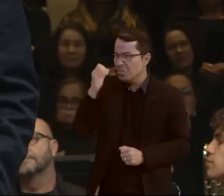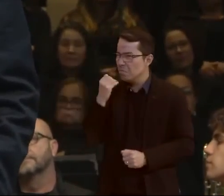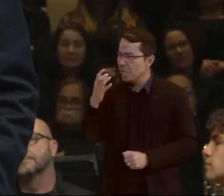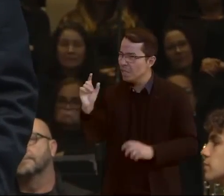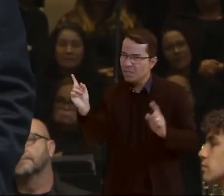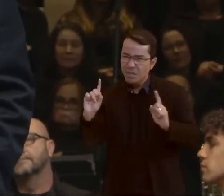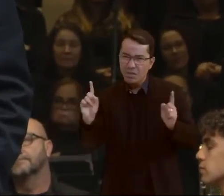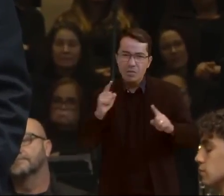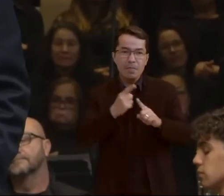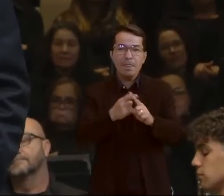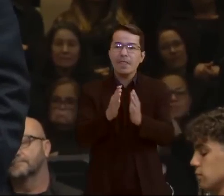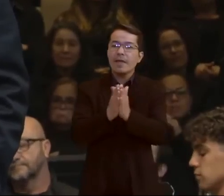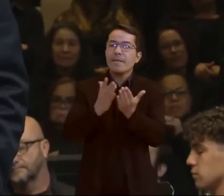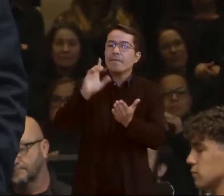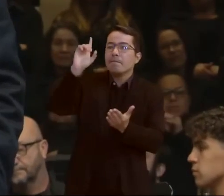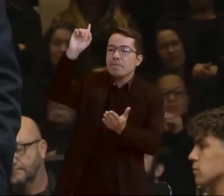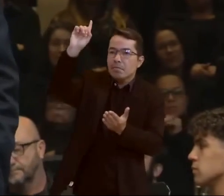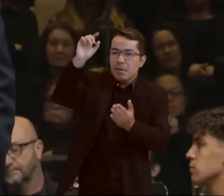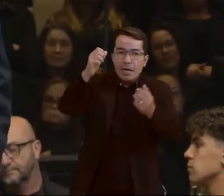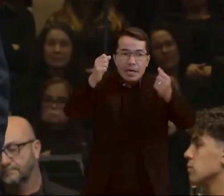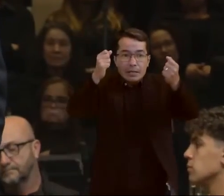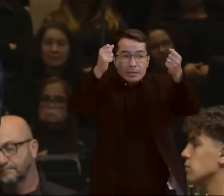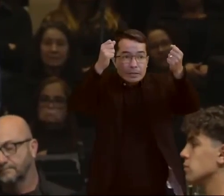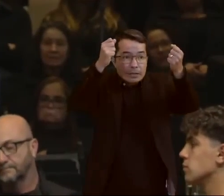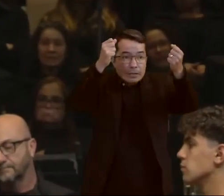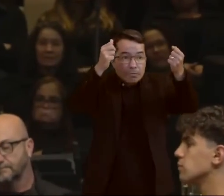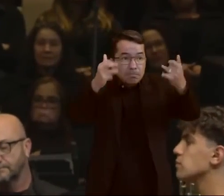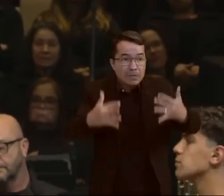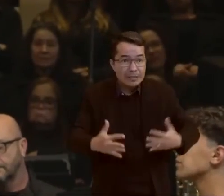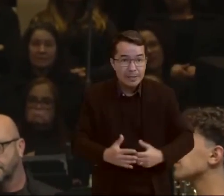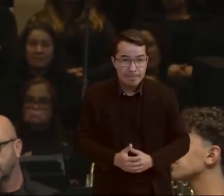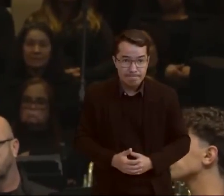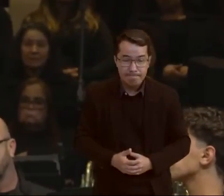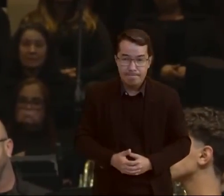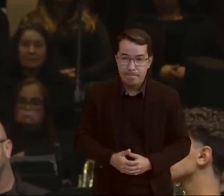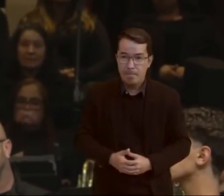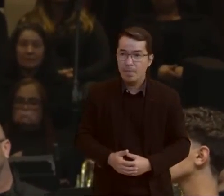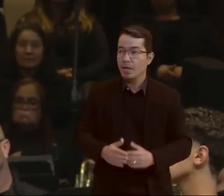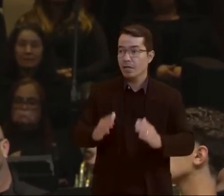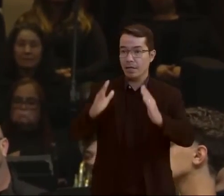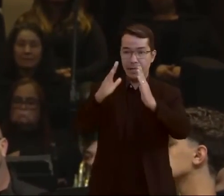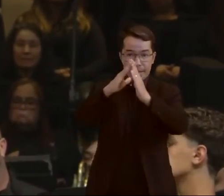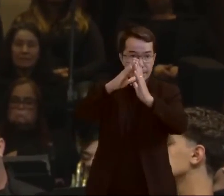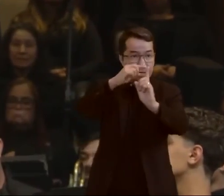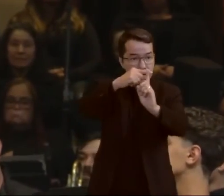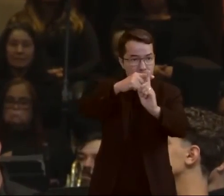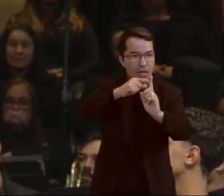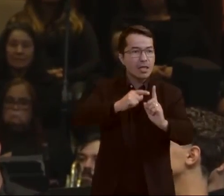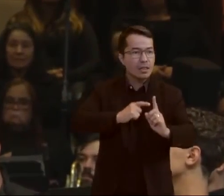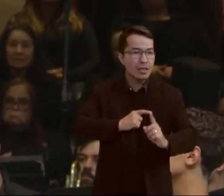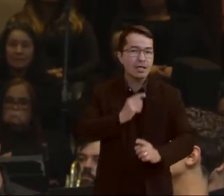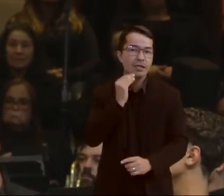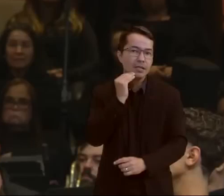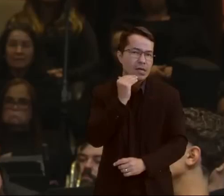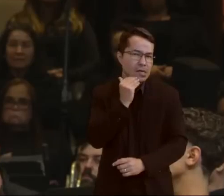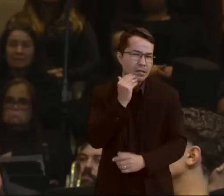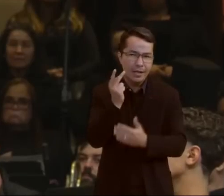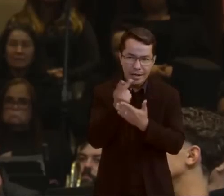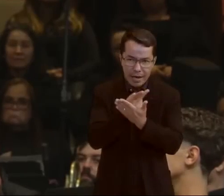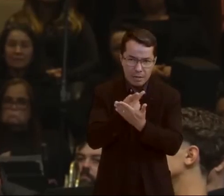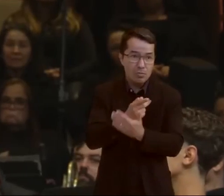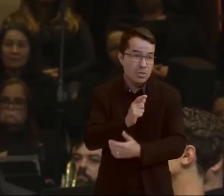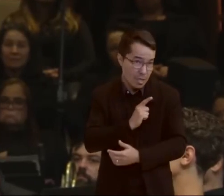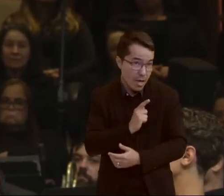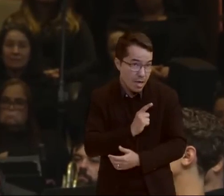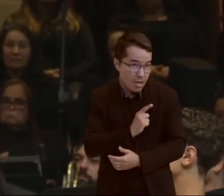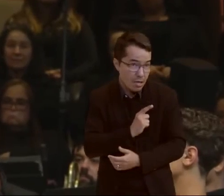Bíblia diz que apesar de todos os defeitos, a igreja é a noiva de Jesus que ele vai vir